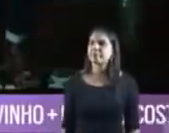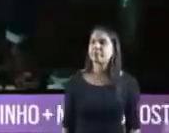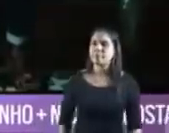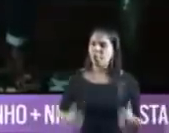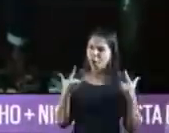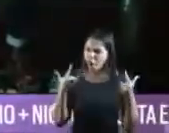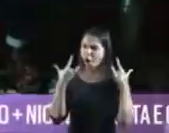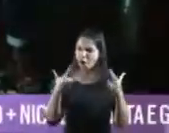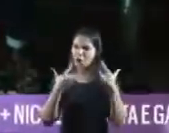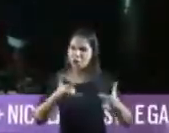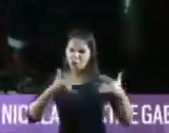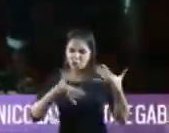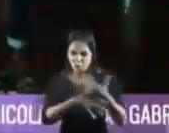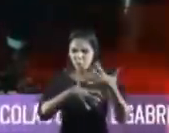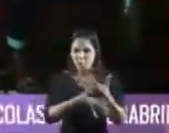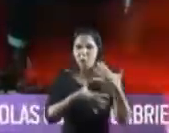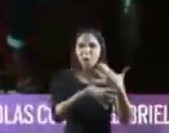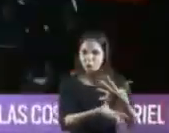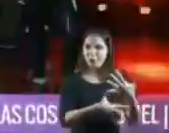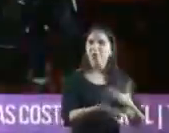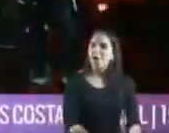Oh, rock de subúrbio.